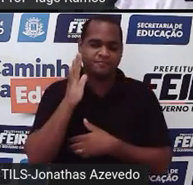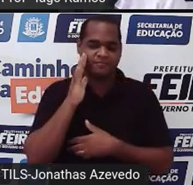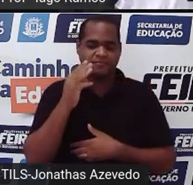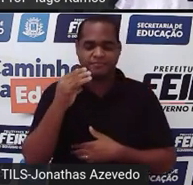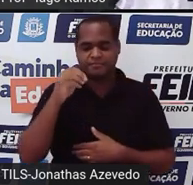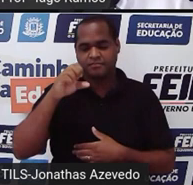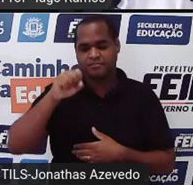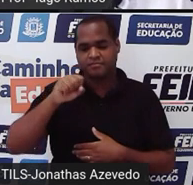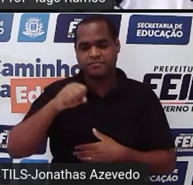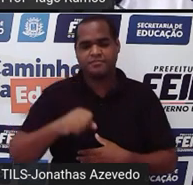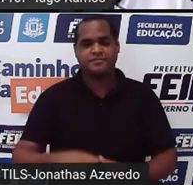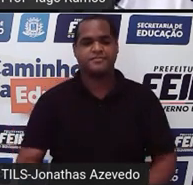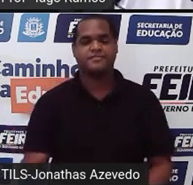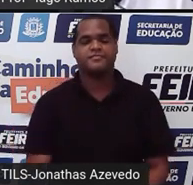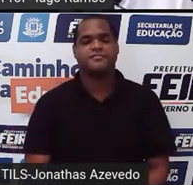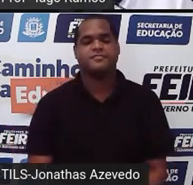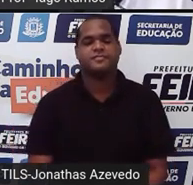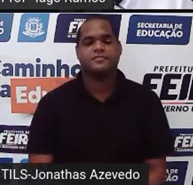30